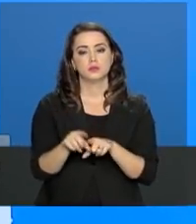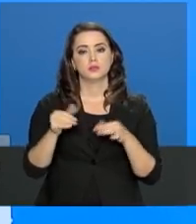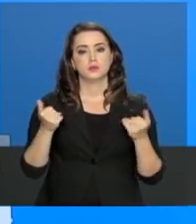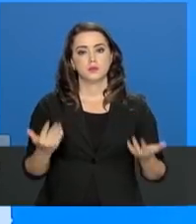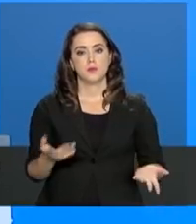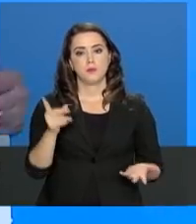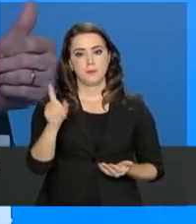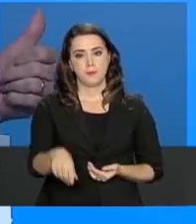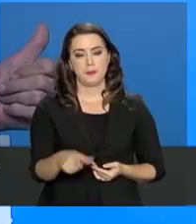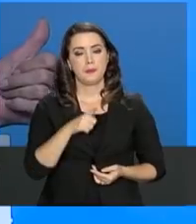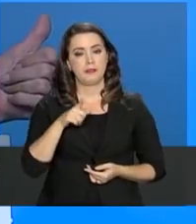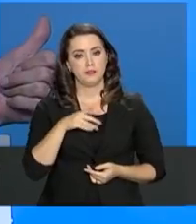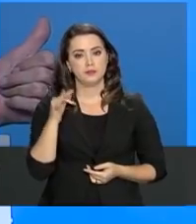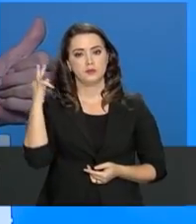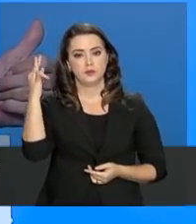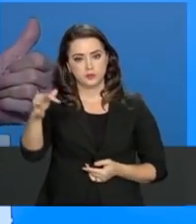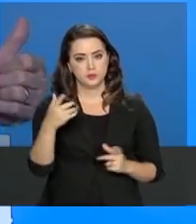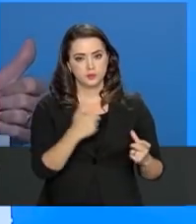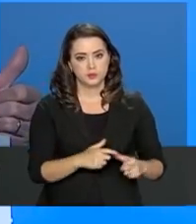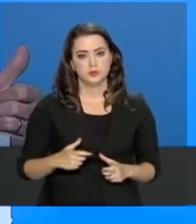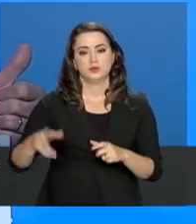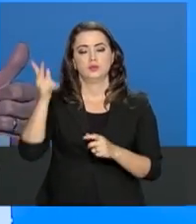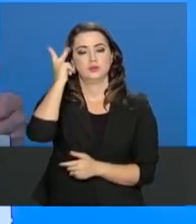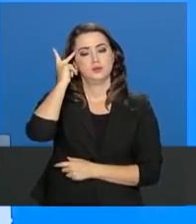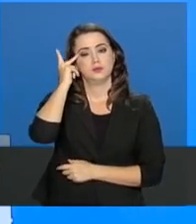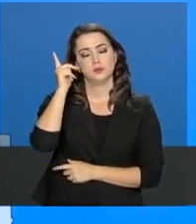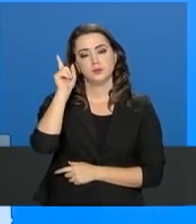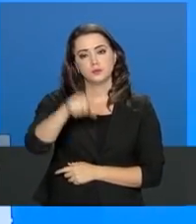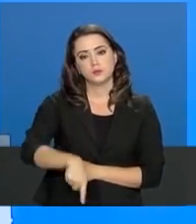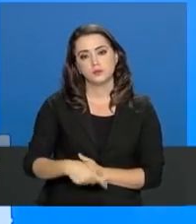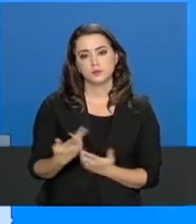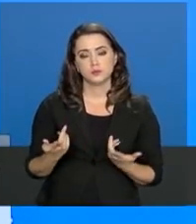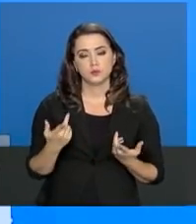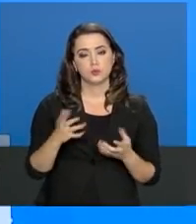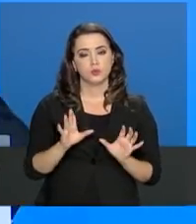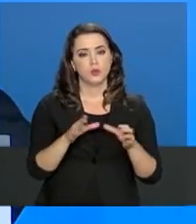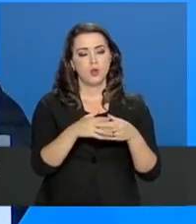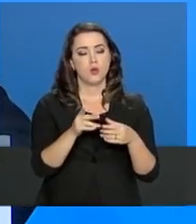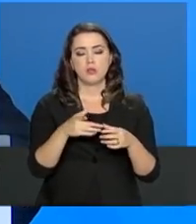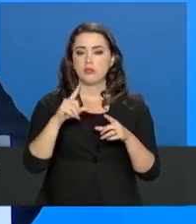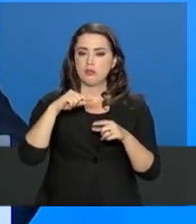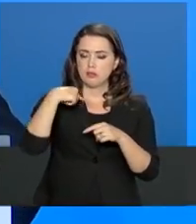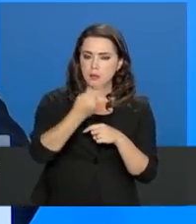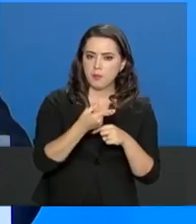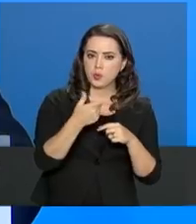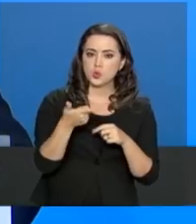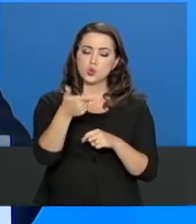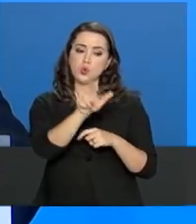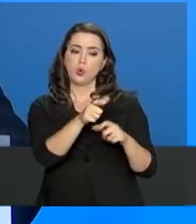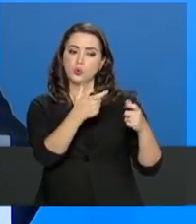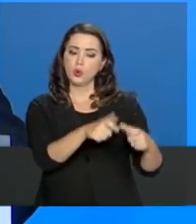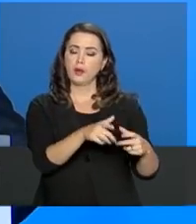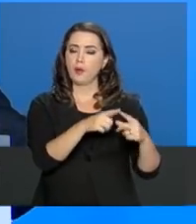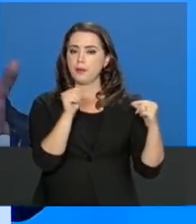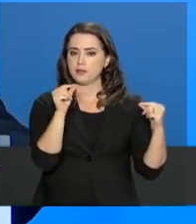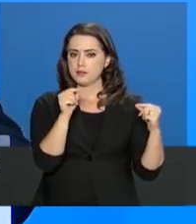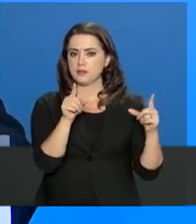que logo terá uma sede terá um escritório em são paulo em são paulo com uma filial em brasília